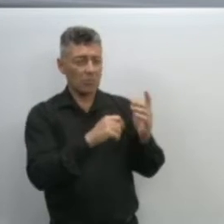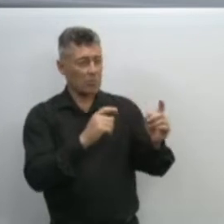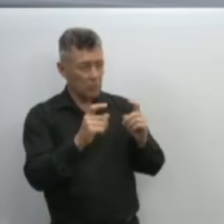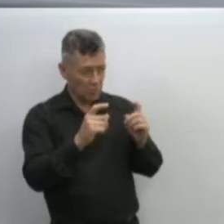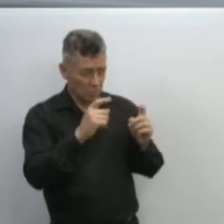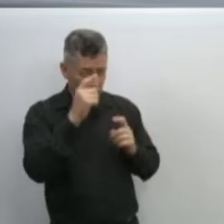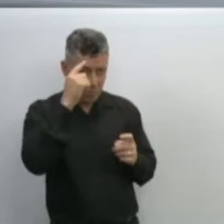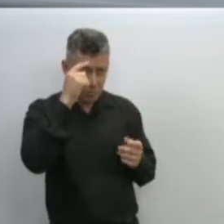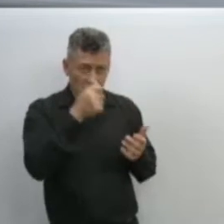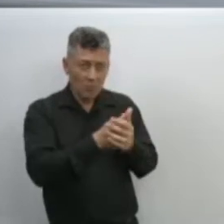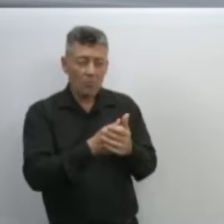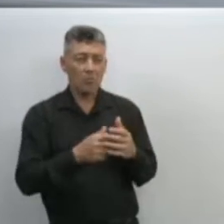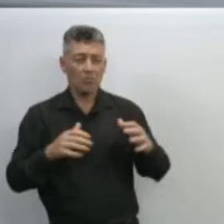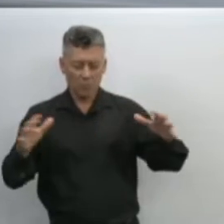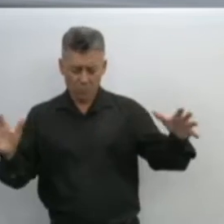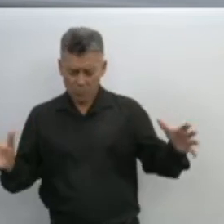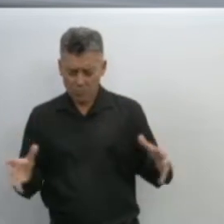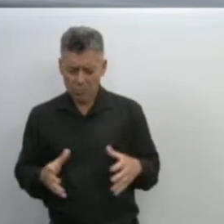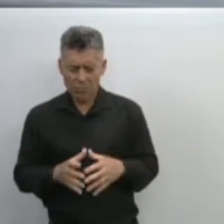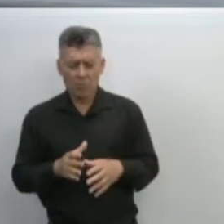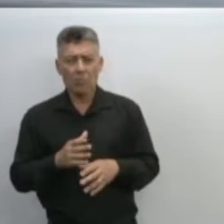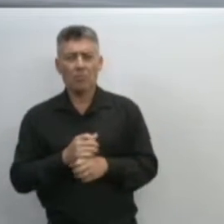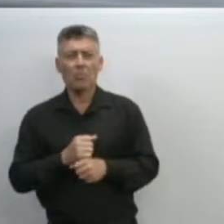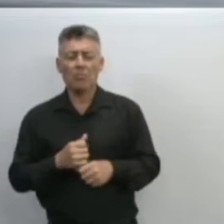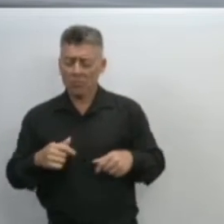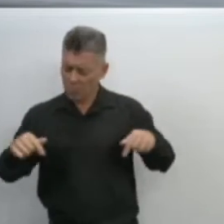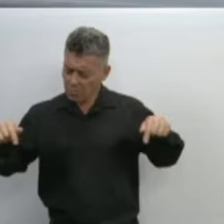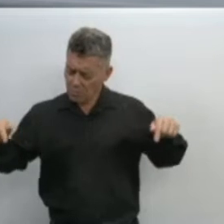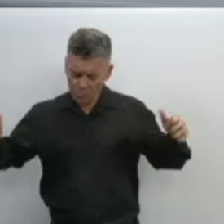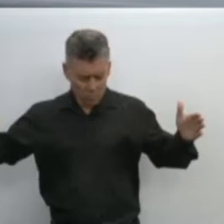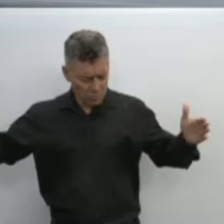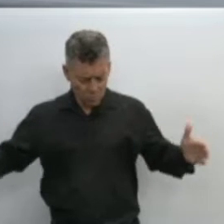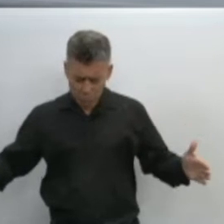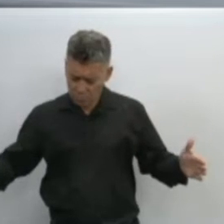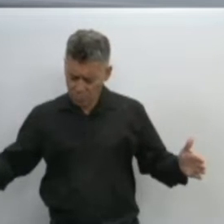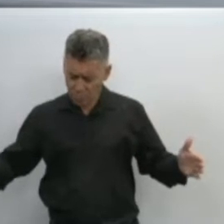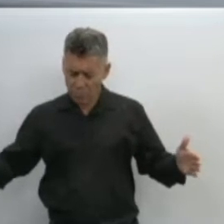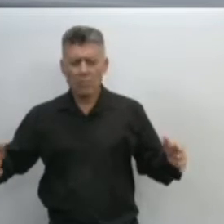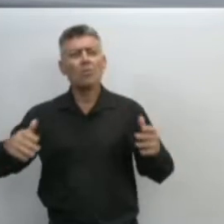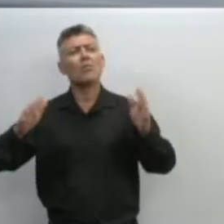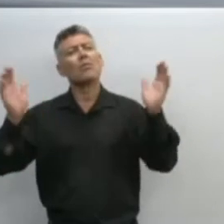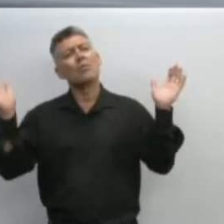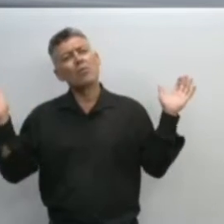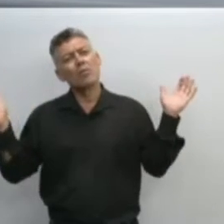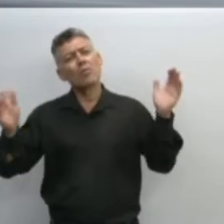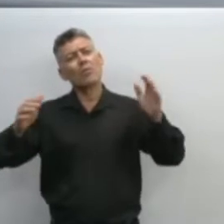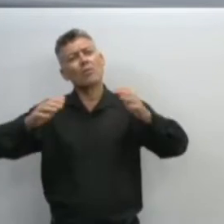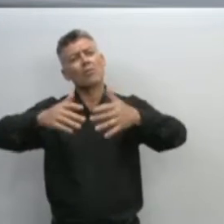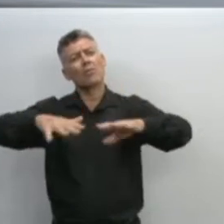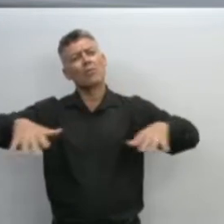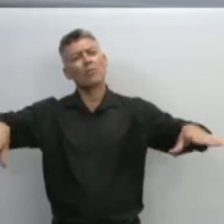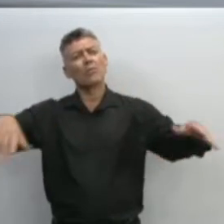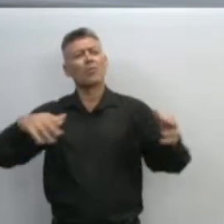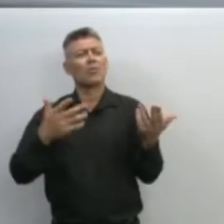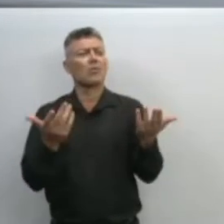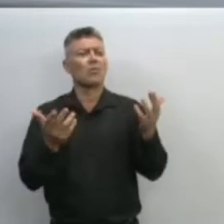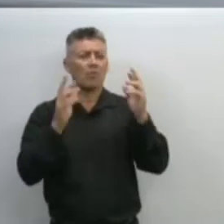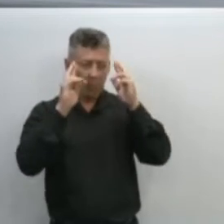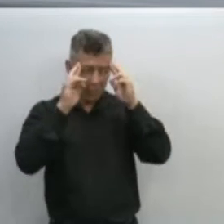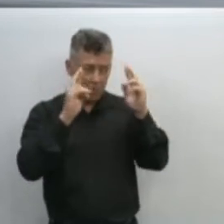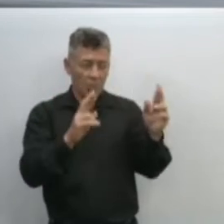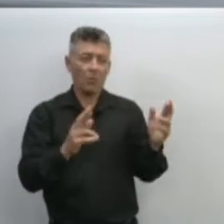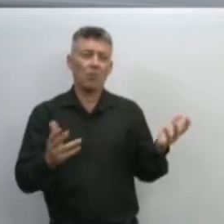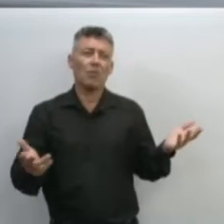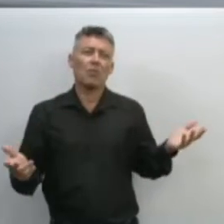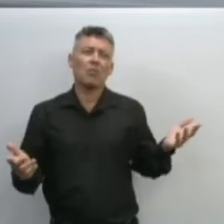tomar uma decisão. O que é uma falta de respeito muito grande, não só com a